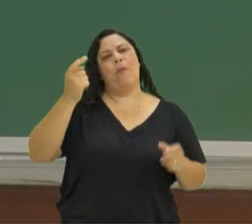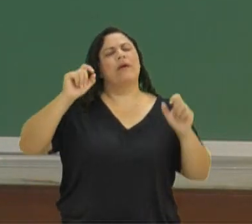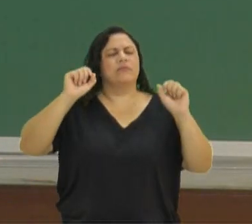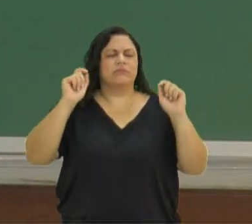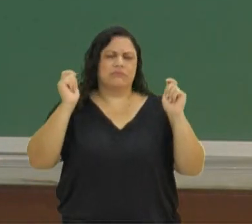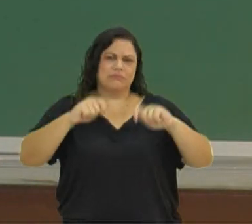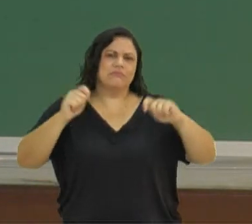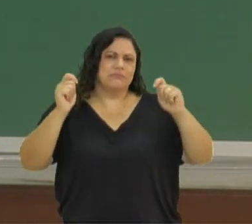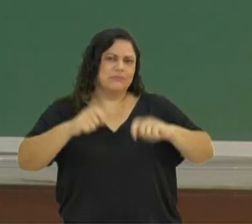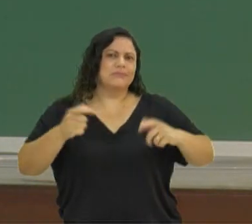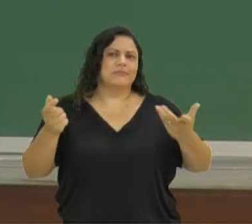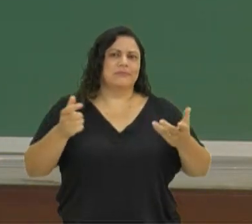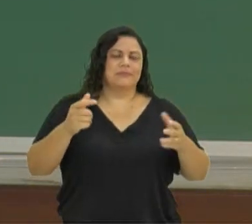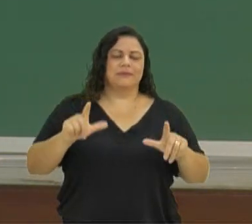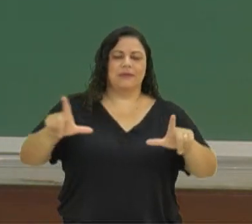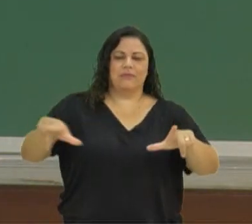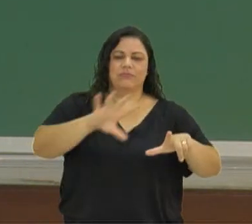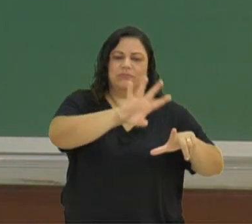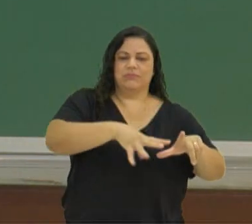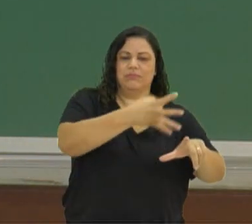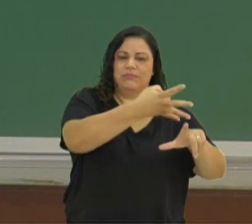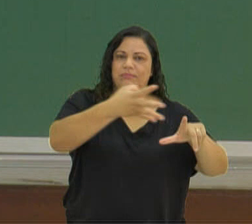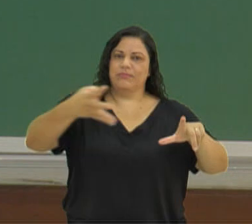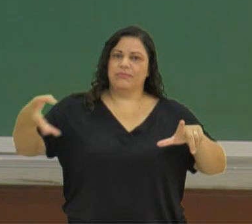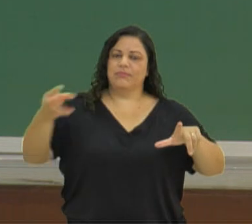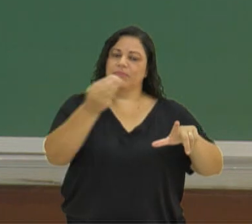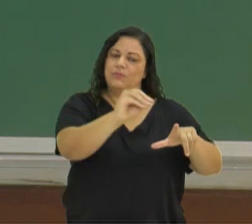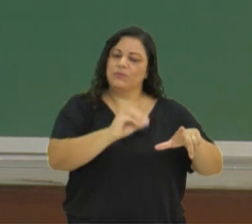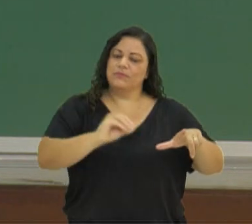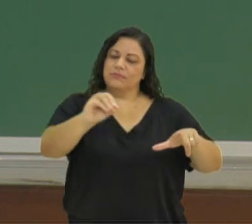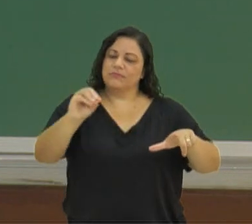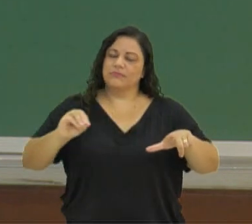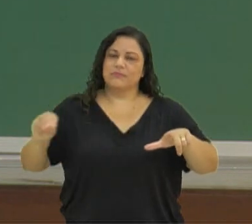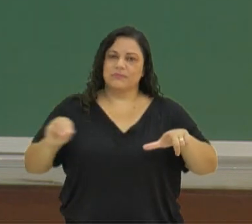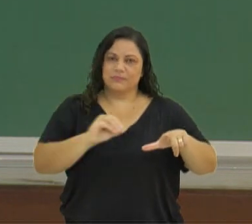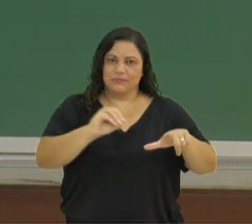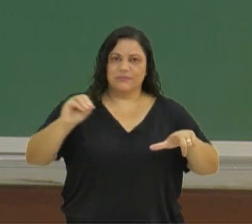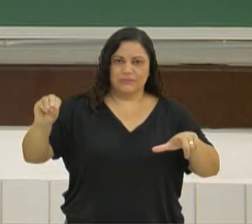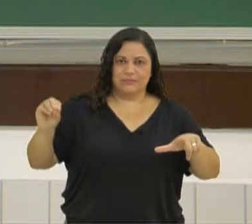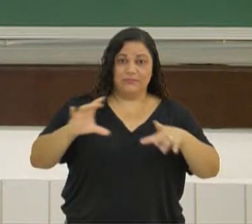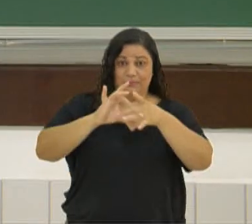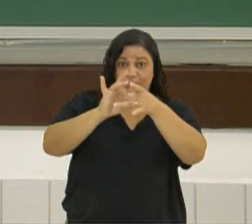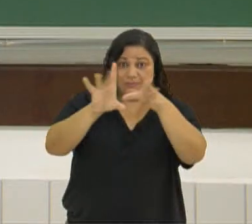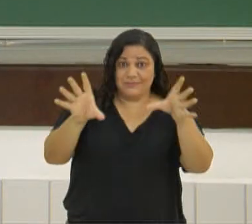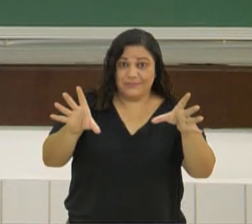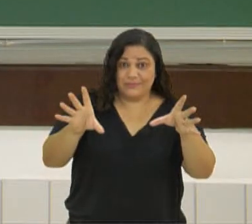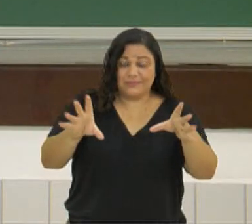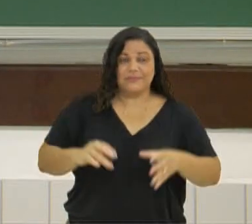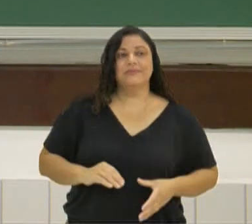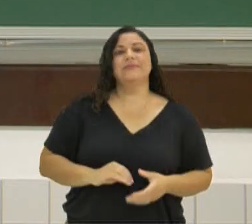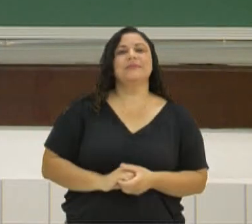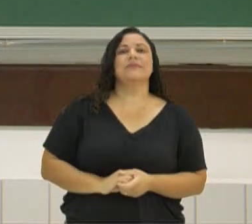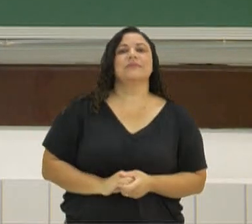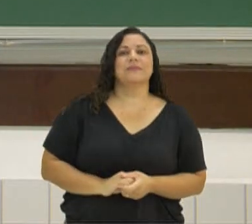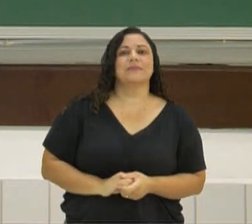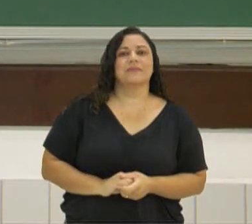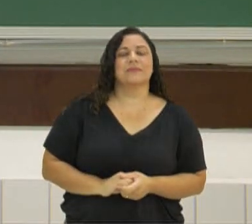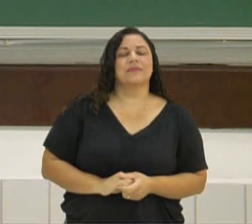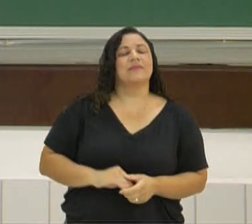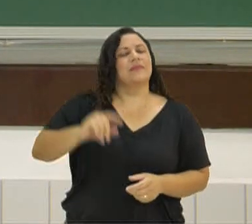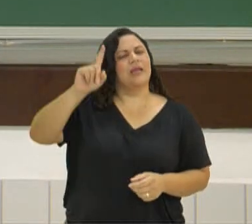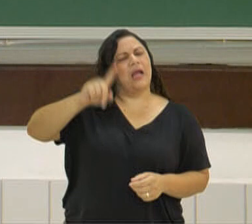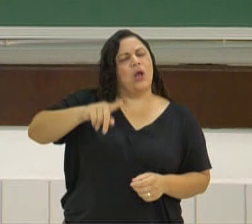montar o tabuleiro colocando 8 damas de tal maneira que nenhuma ameaça a outra. Nós chamamos isso de jogos